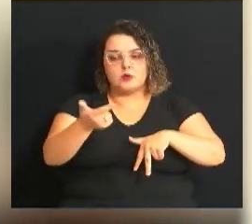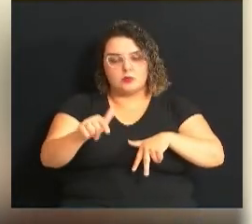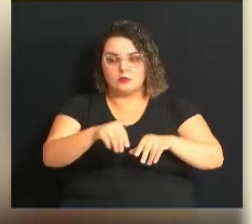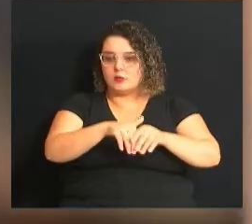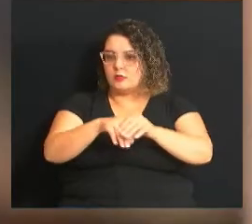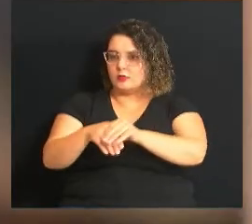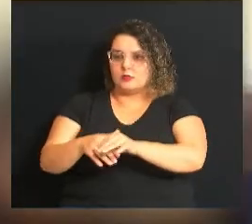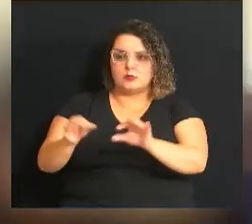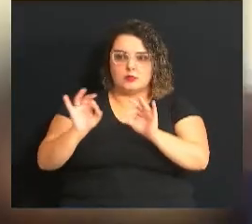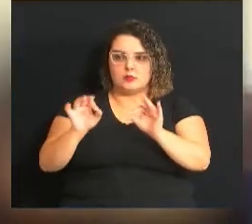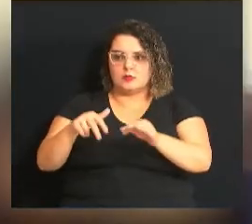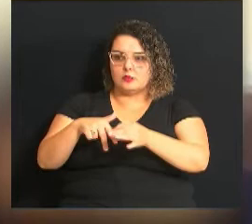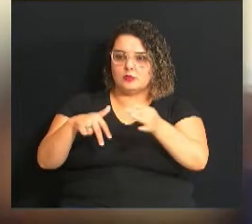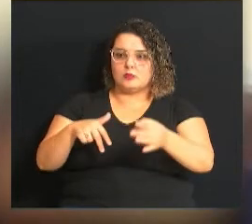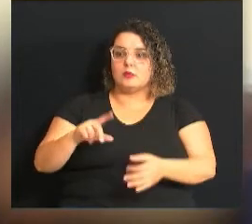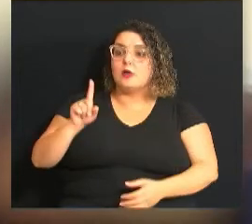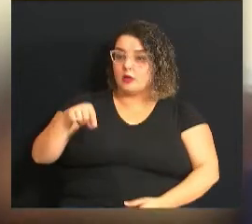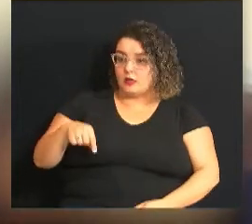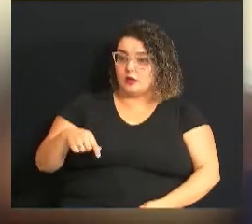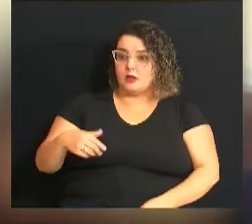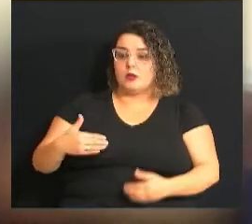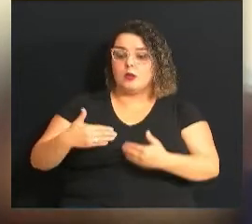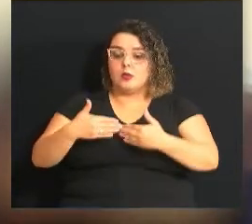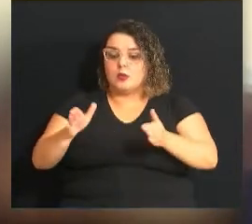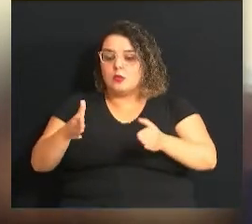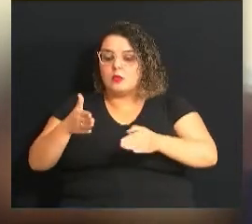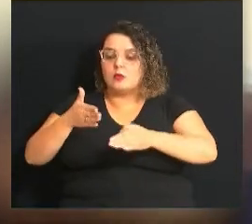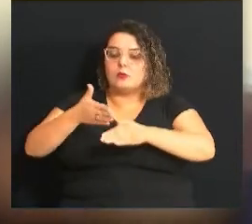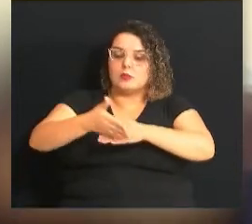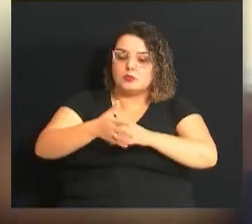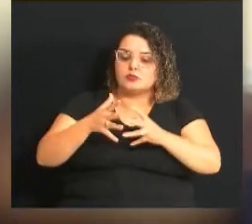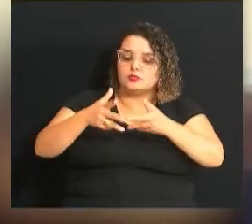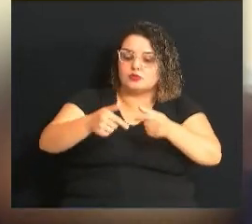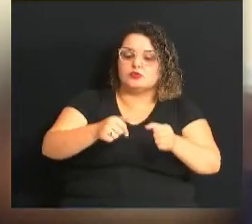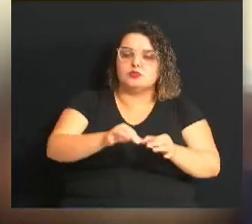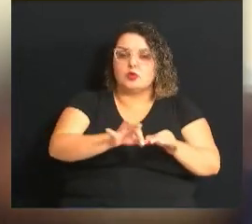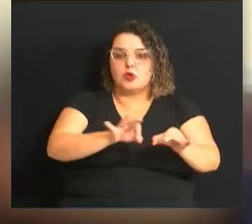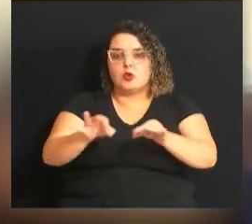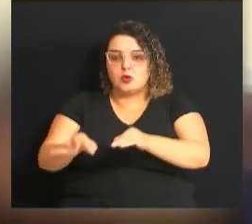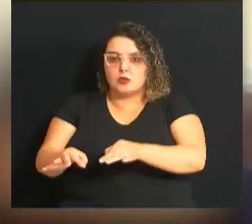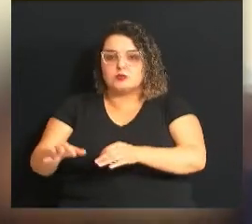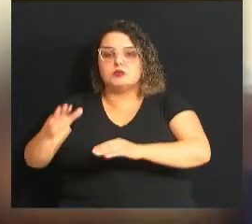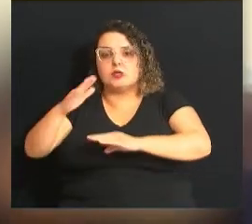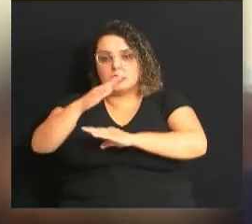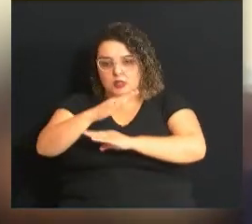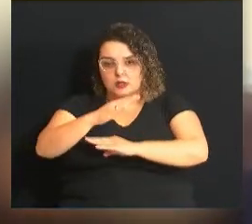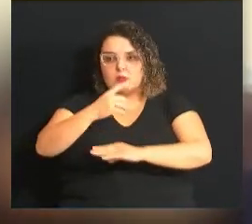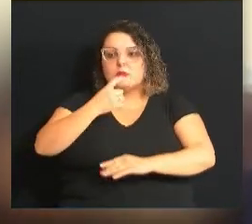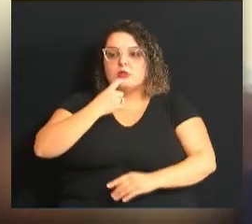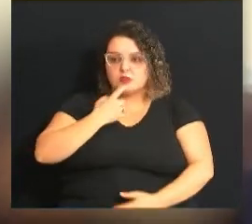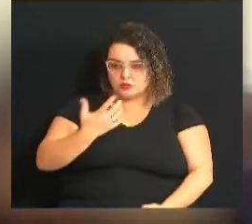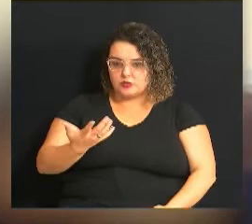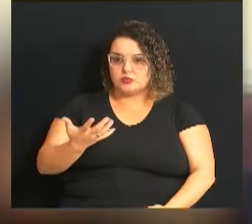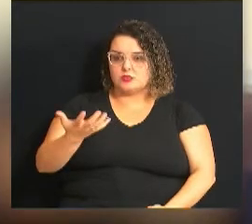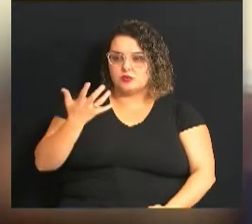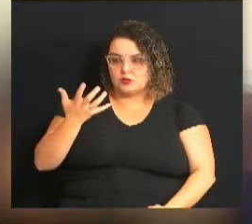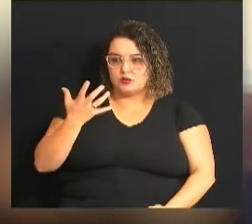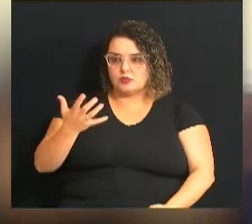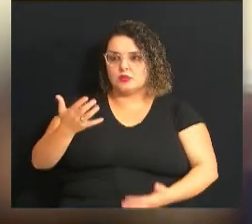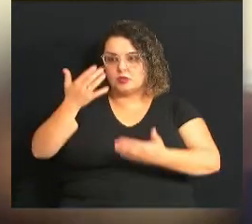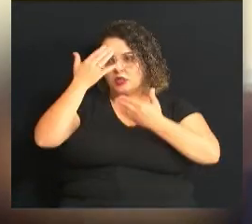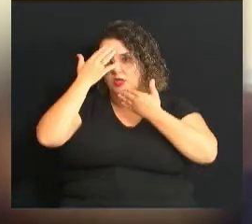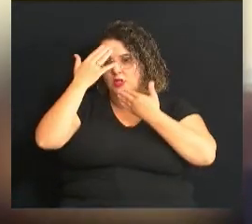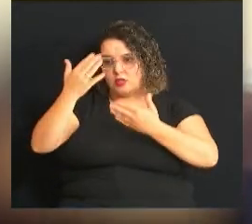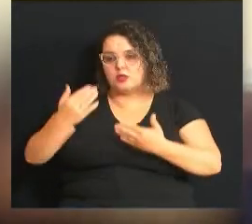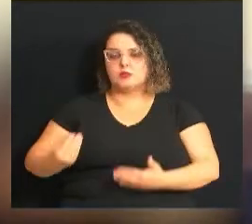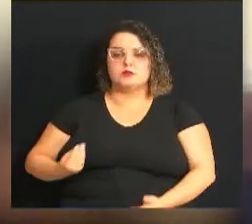do mesmo. Essa é a porta de entrada de todos os projetos da Câmara Municipal de Campinas. Então, eu queria agradecer a presença